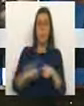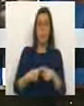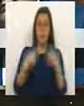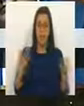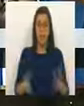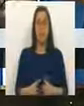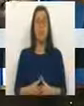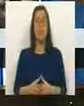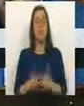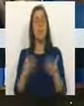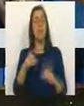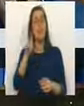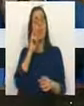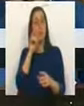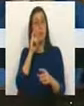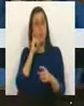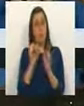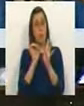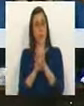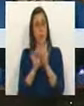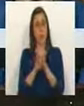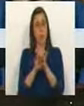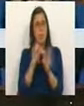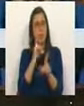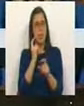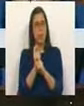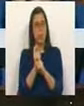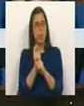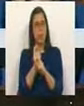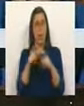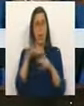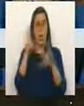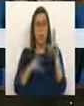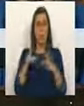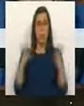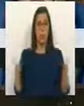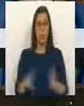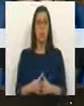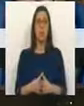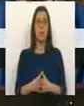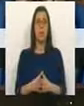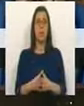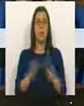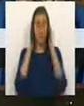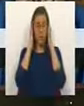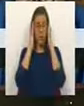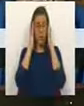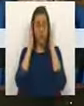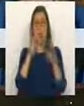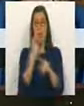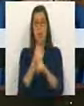interesse, à proteção dos depositantes e exigência aos acionistas. É verdade. Mas